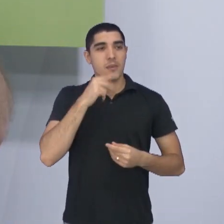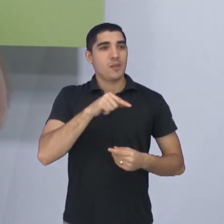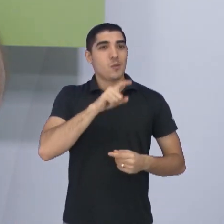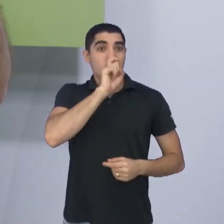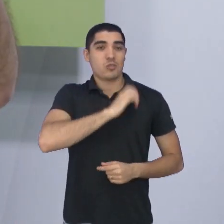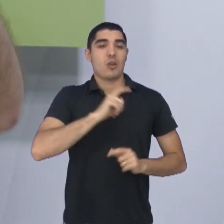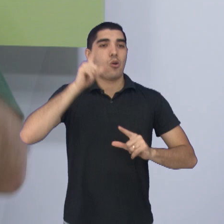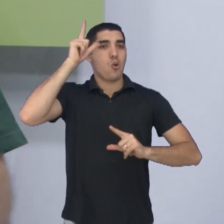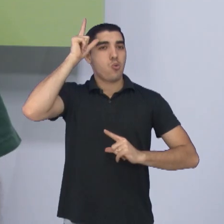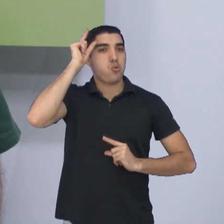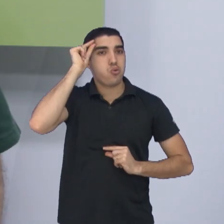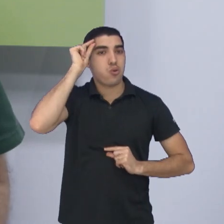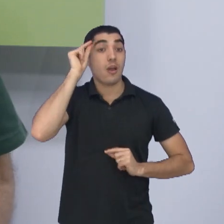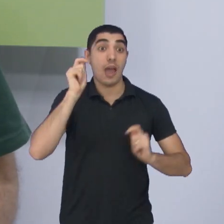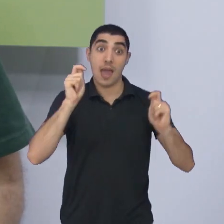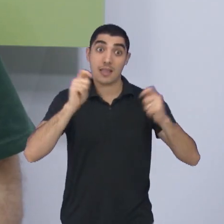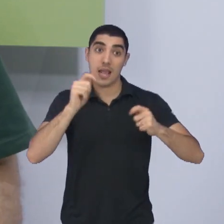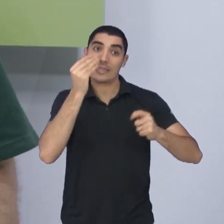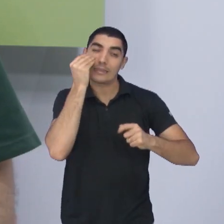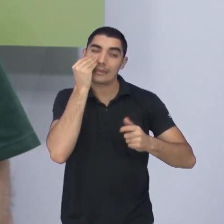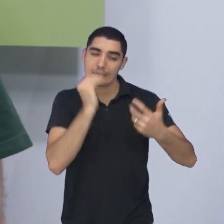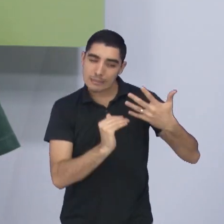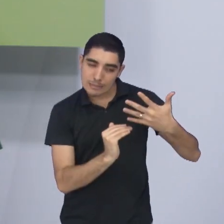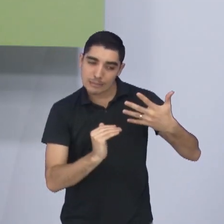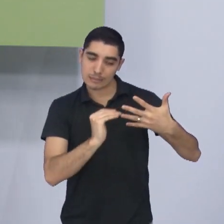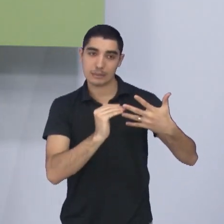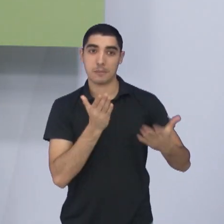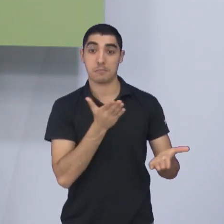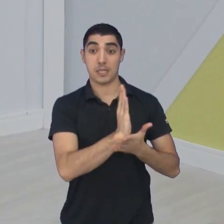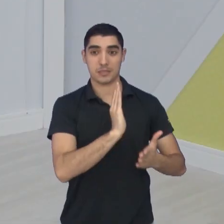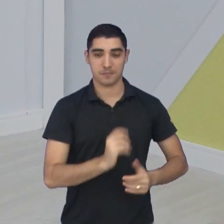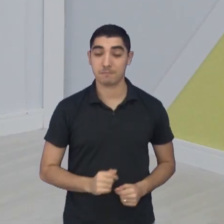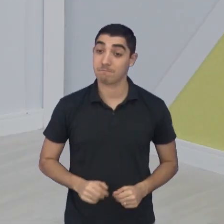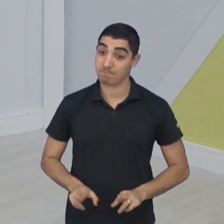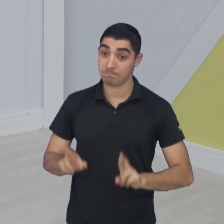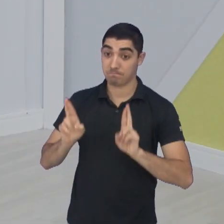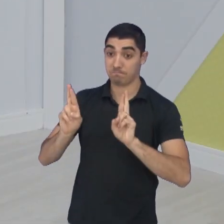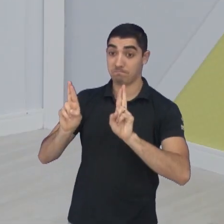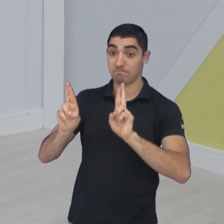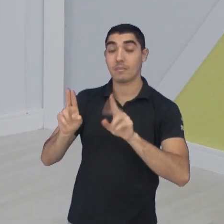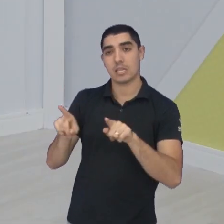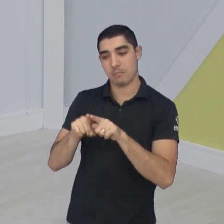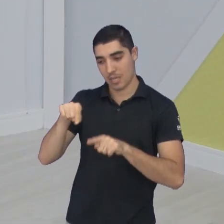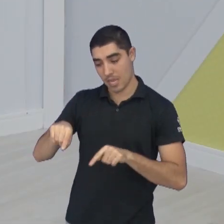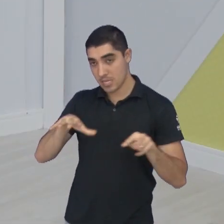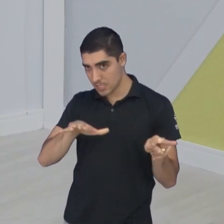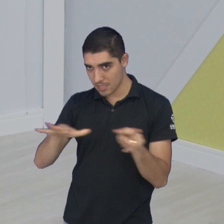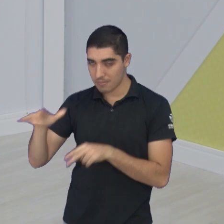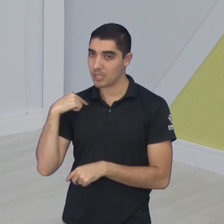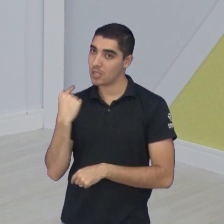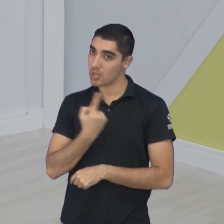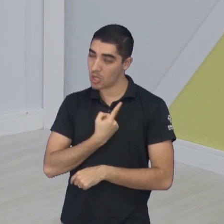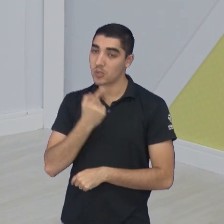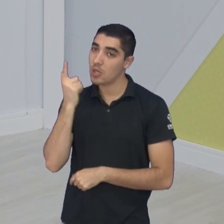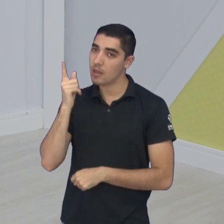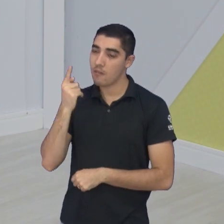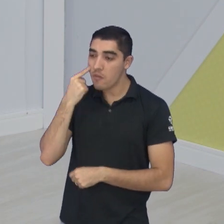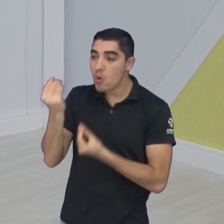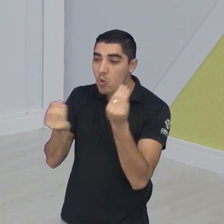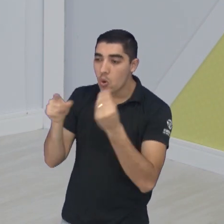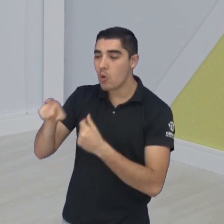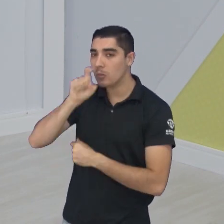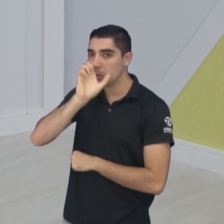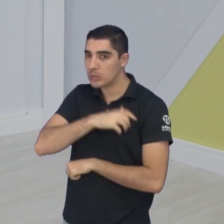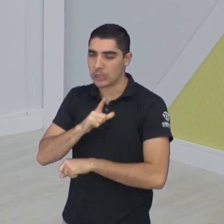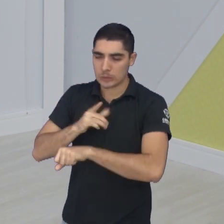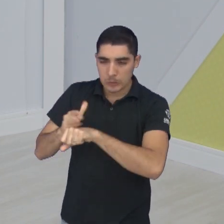já começa a ver uma luz no fim do túnel para o grupo. Que seja assim, e claro, durante essa semana a gente vai acompanhar a preparação do São José para